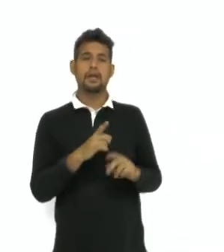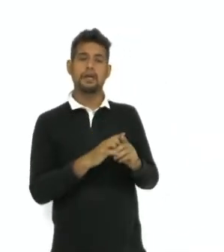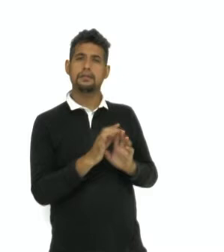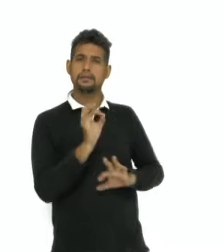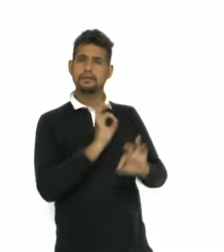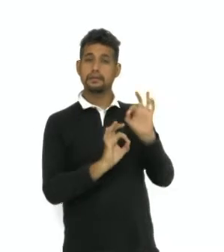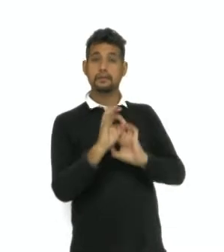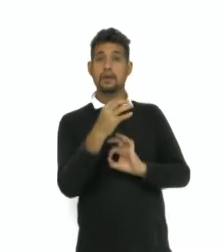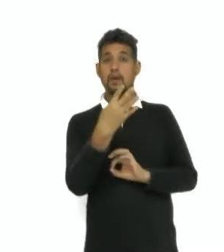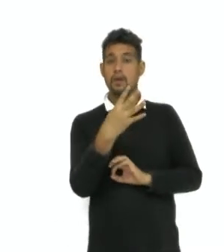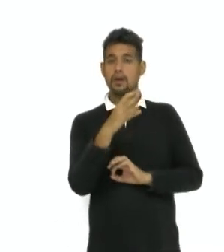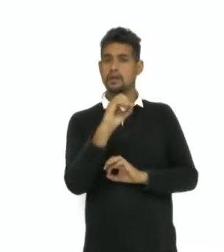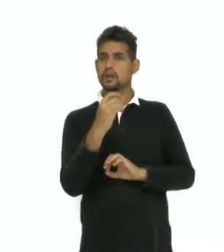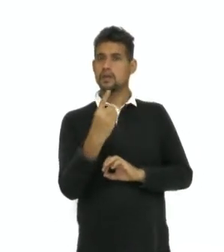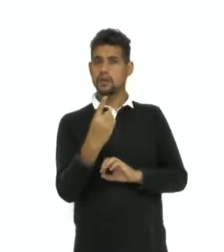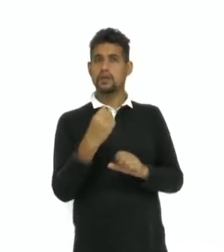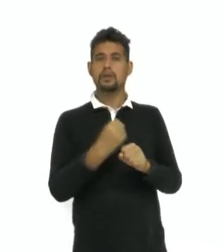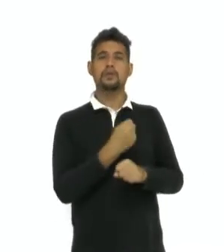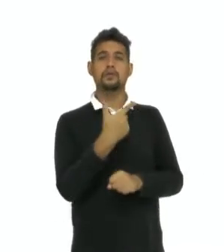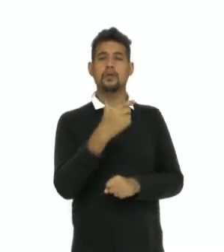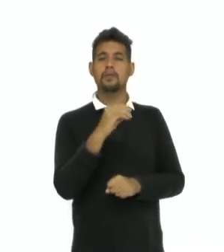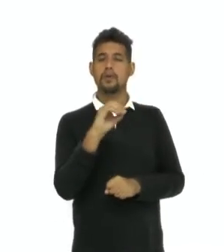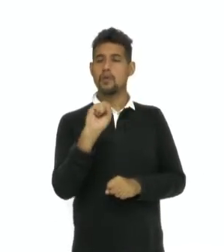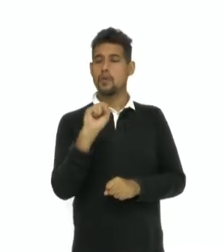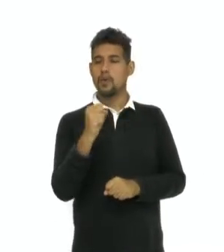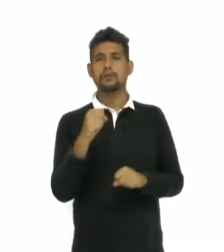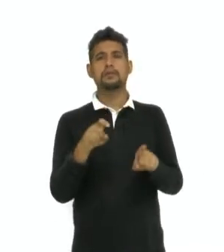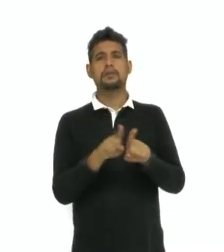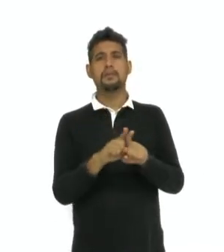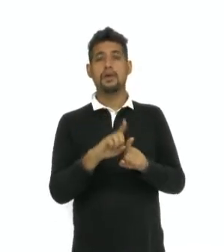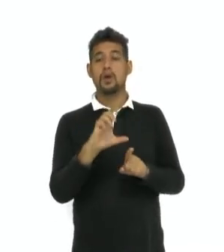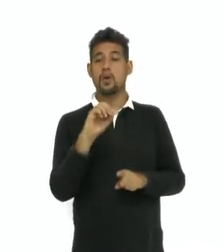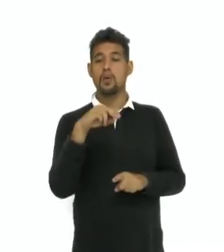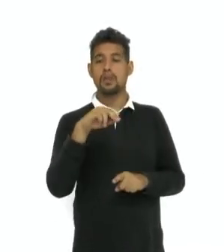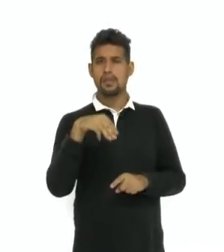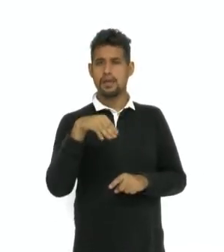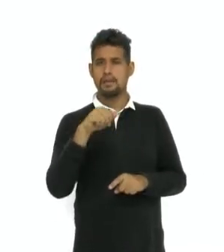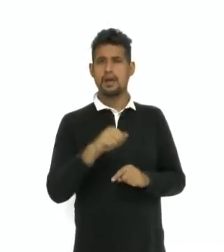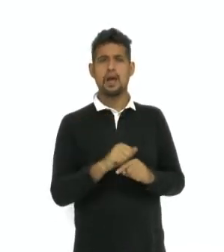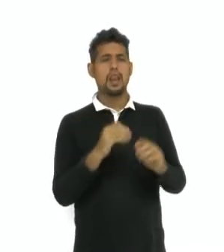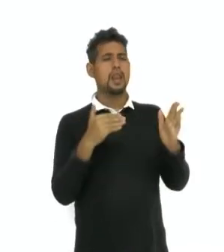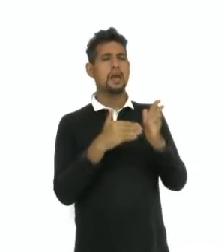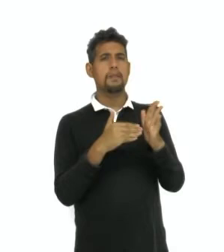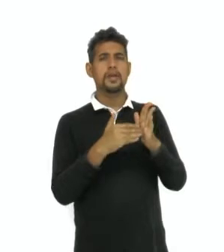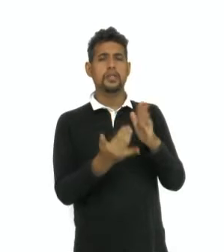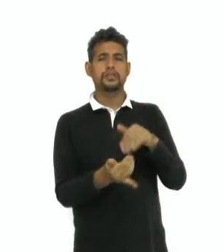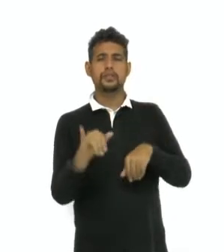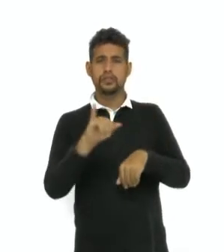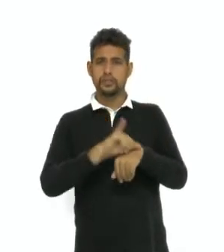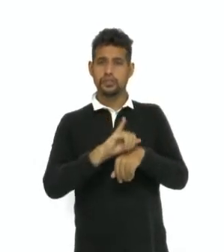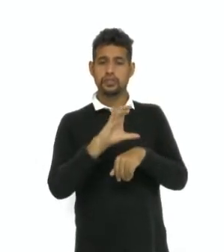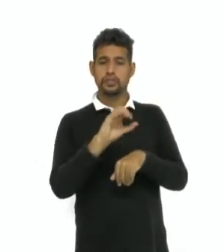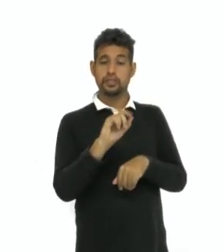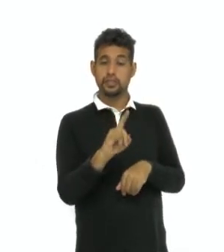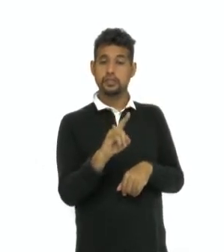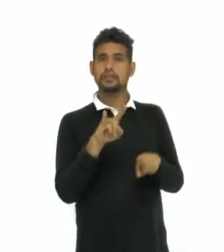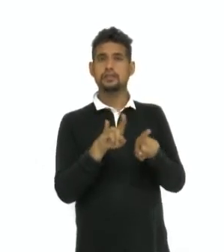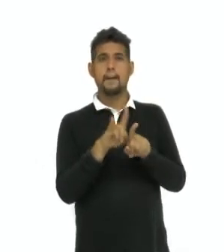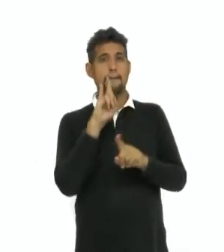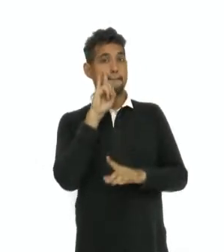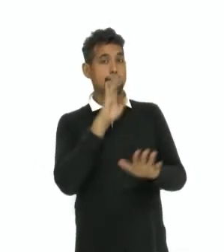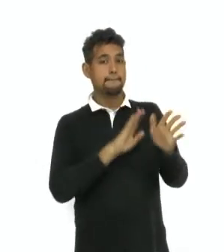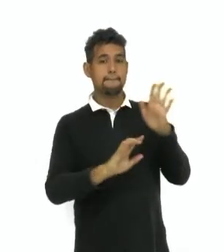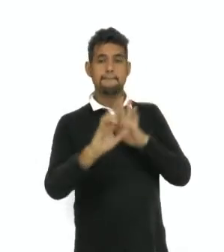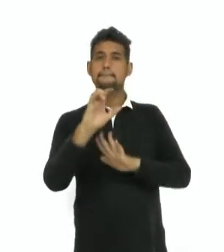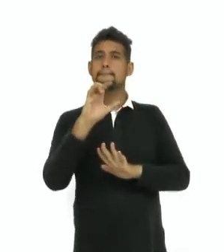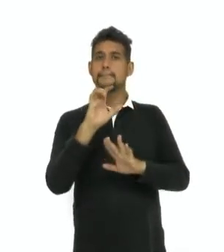Resolução 401 de 2008 do CONAMA, que estabelece os limites máximos de chumbo, cádmio e mercúrio para pilhas e